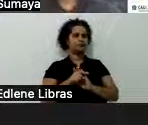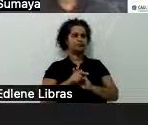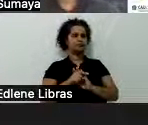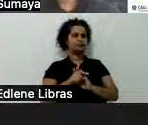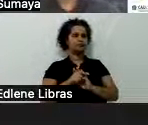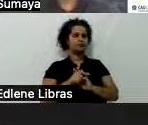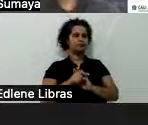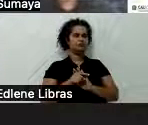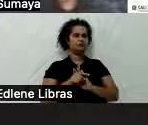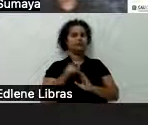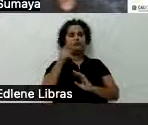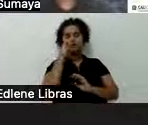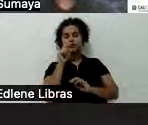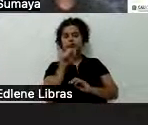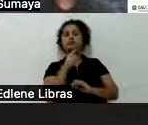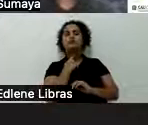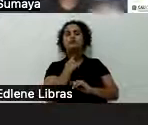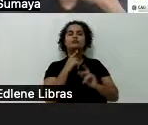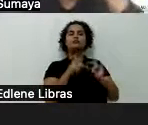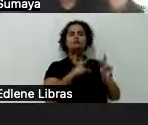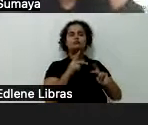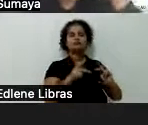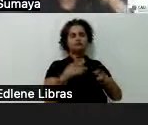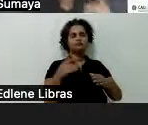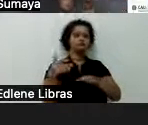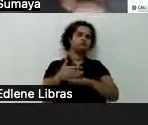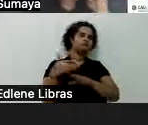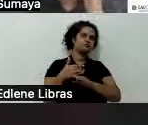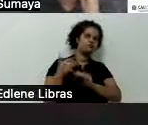desejo da população, enfim, para ter um processo participativo.